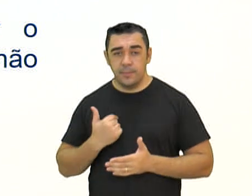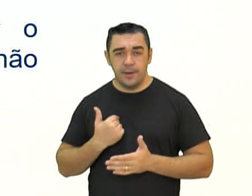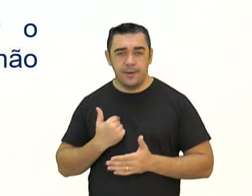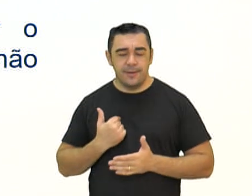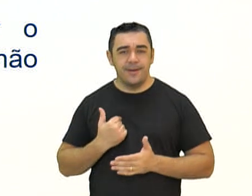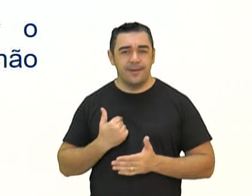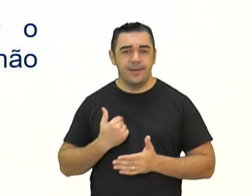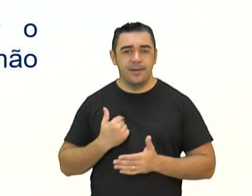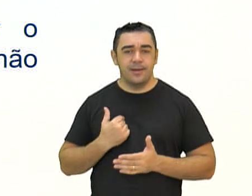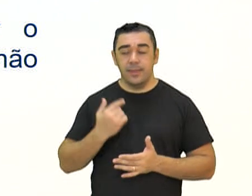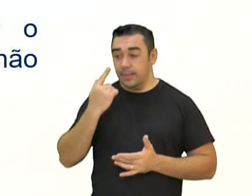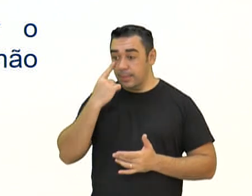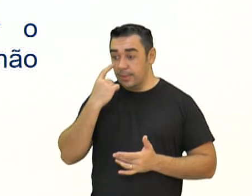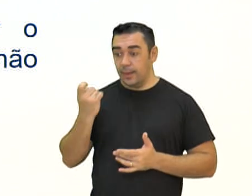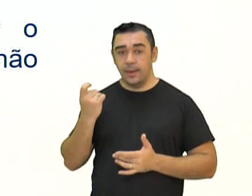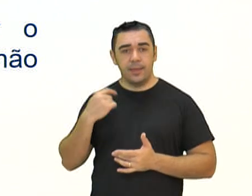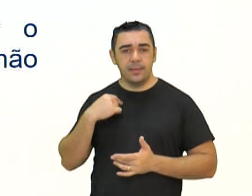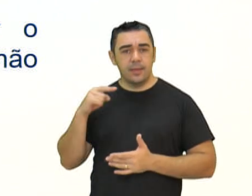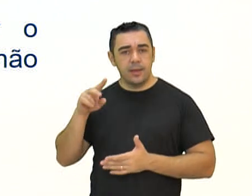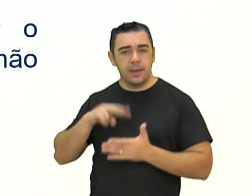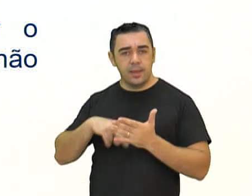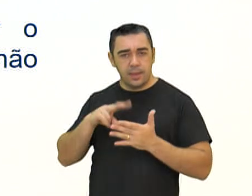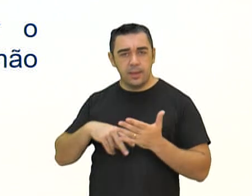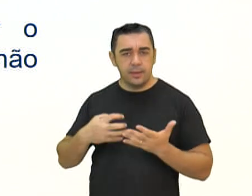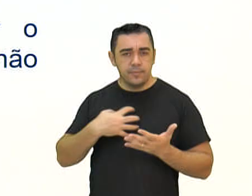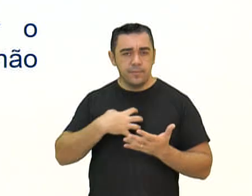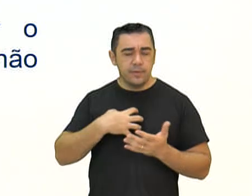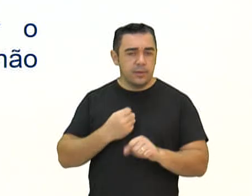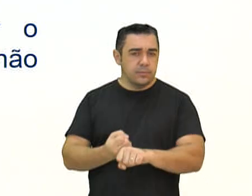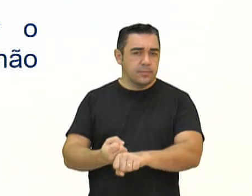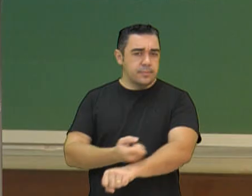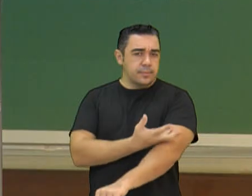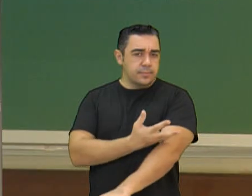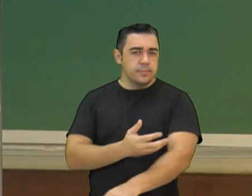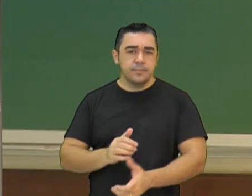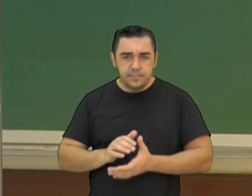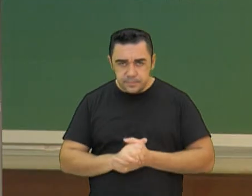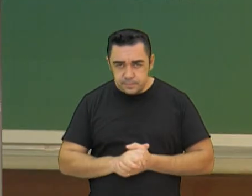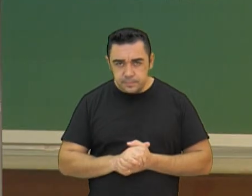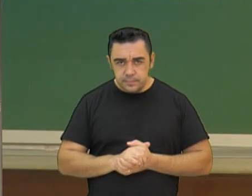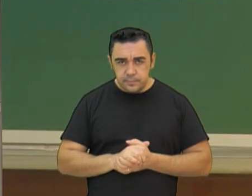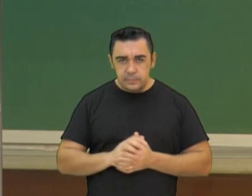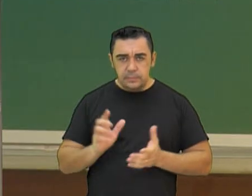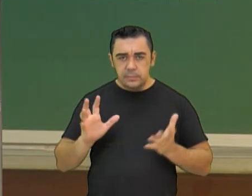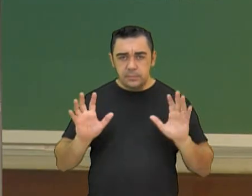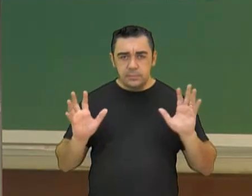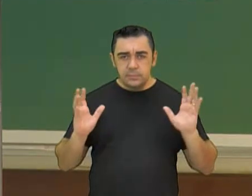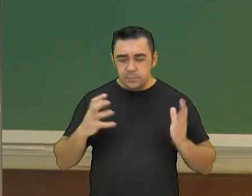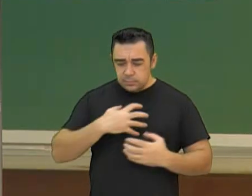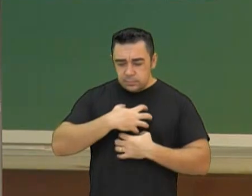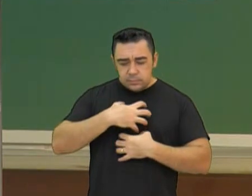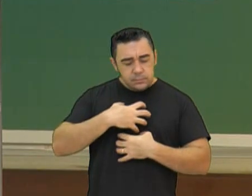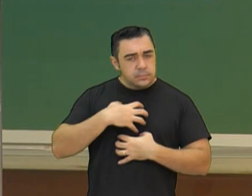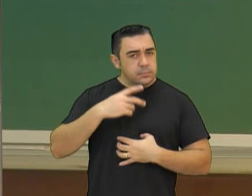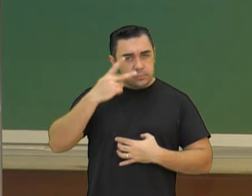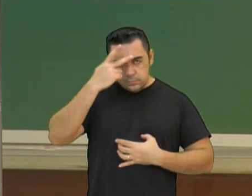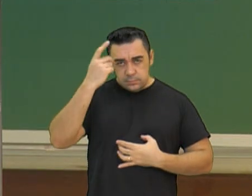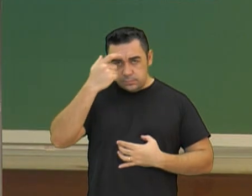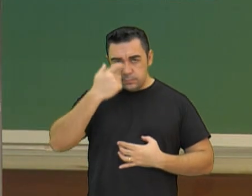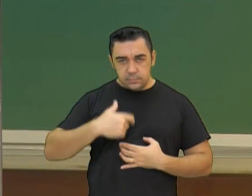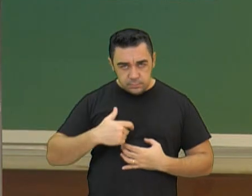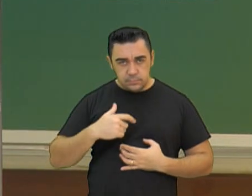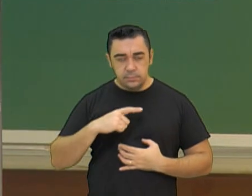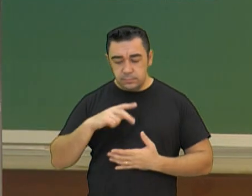traz ali algumas frases de efeito sinestésico, né, para desencadear alguma das sensações, algumas das impressões